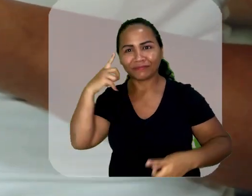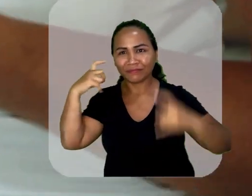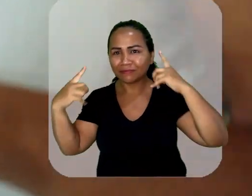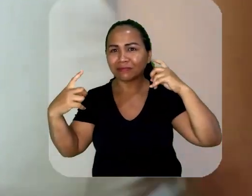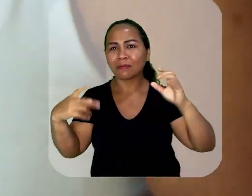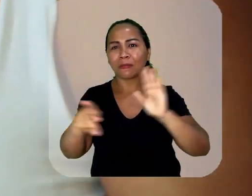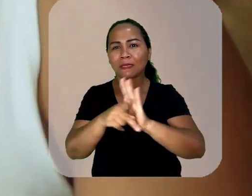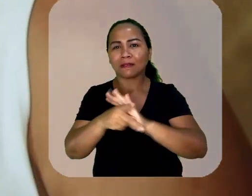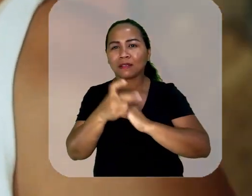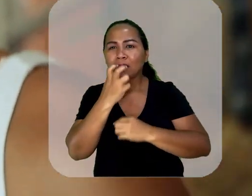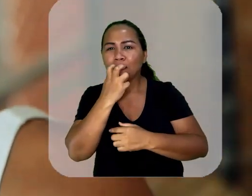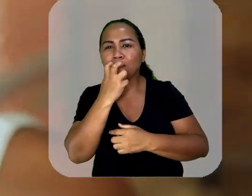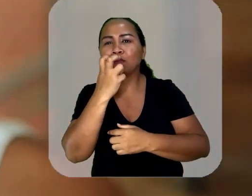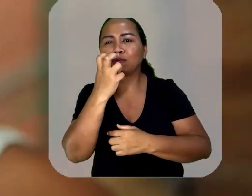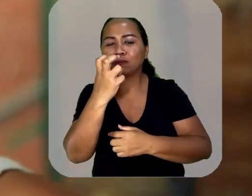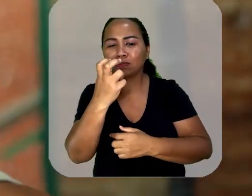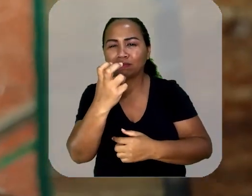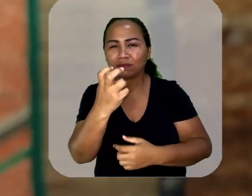Tocantins.